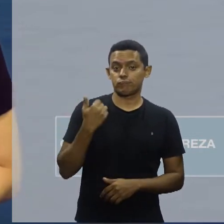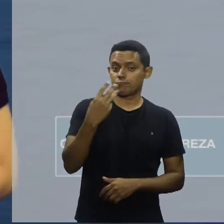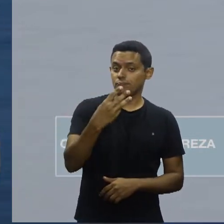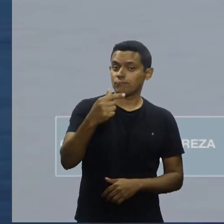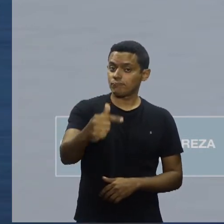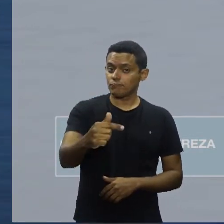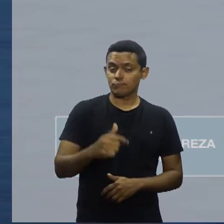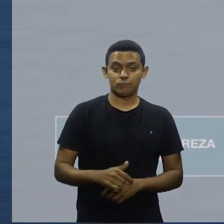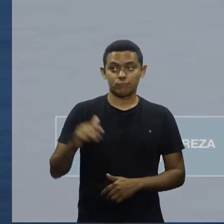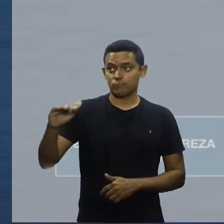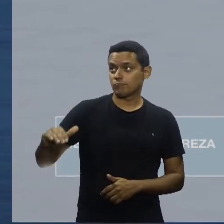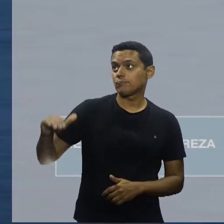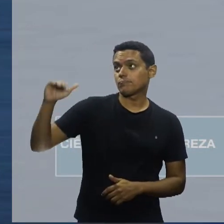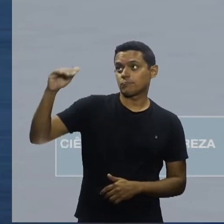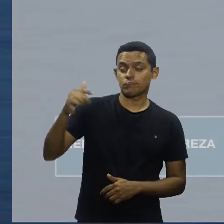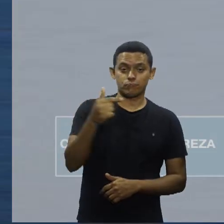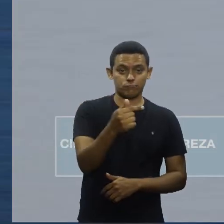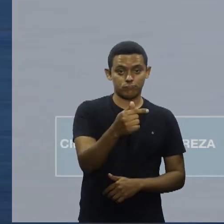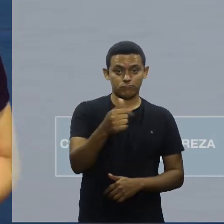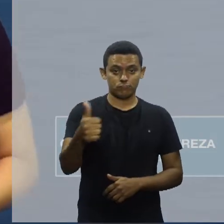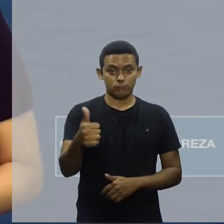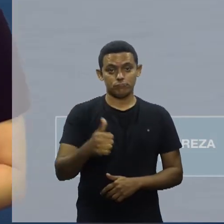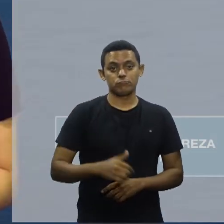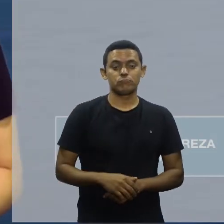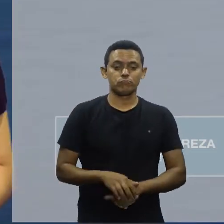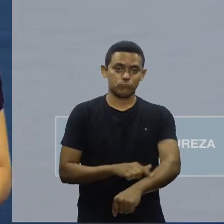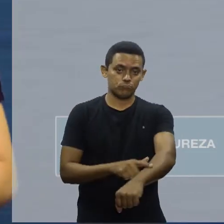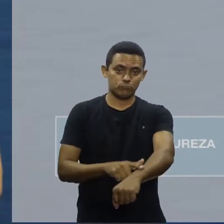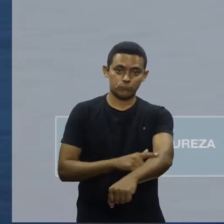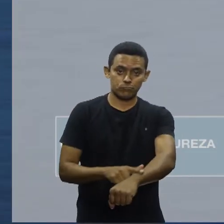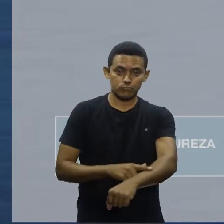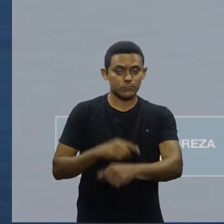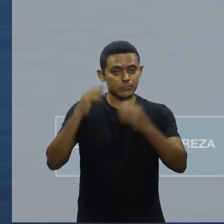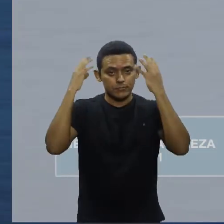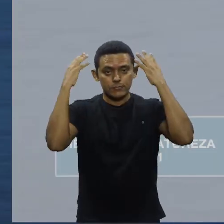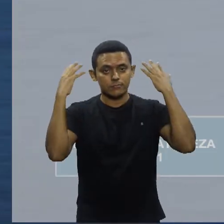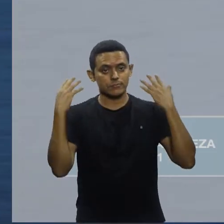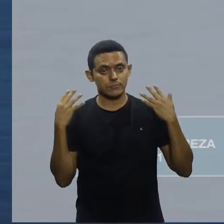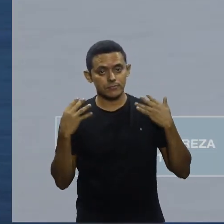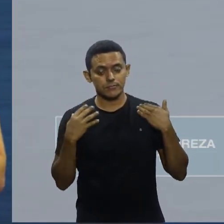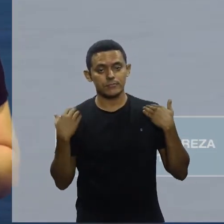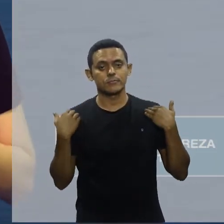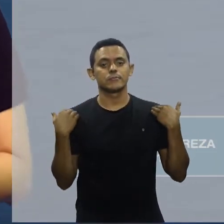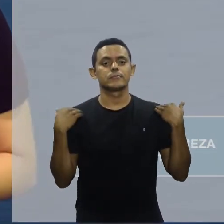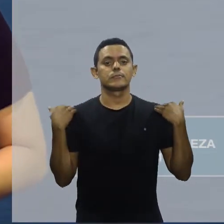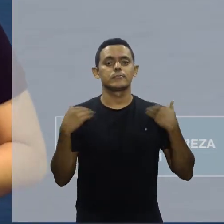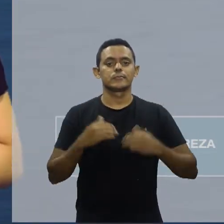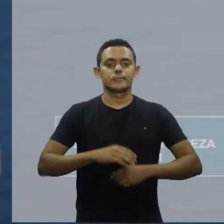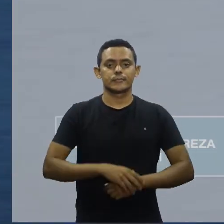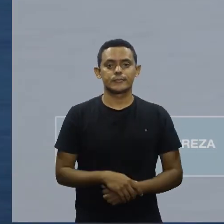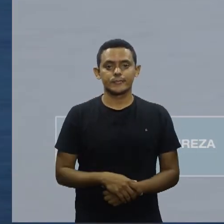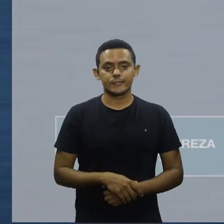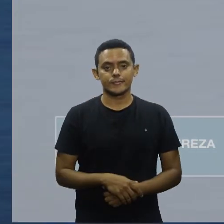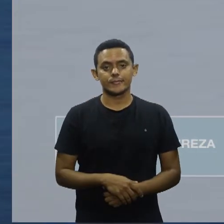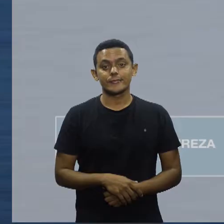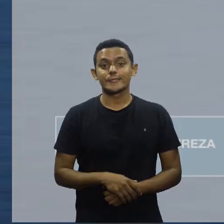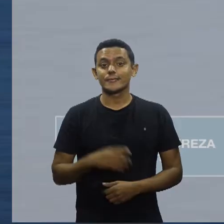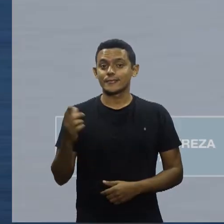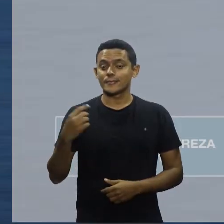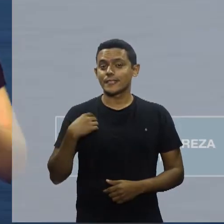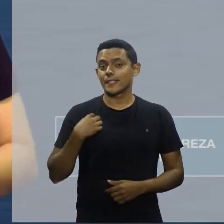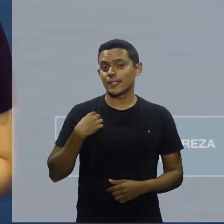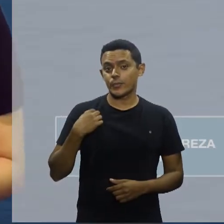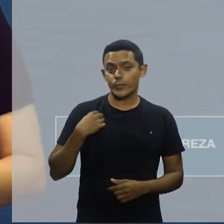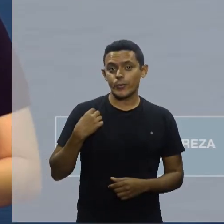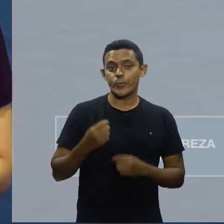,71m, pele morena, cabelos cacheados na altura dos ombros, peso médio e estou usando